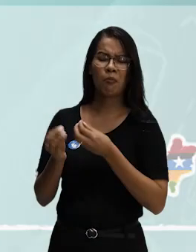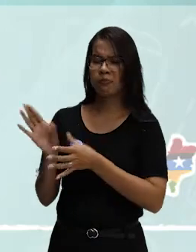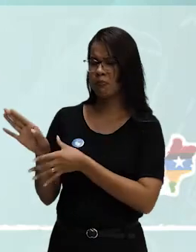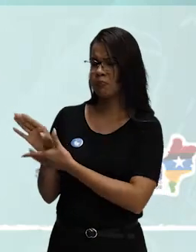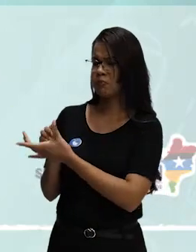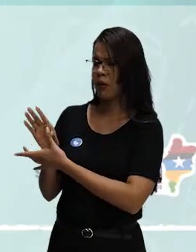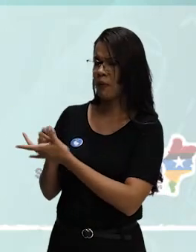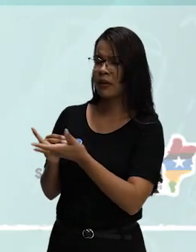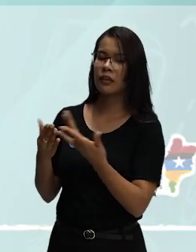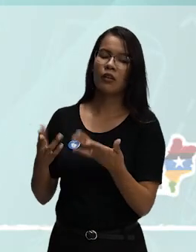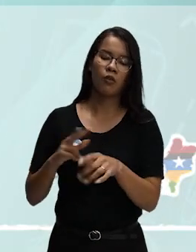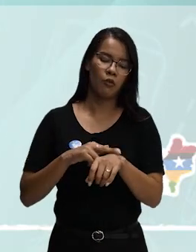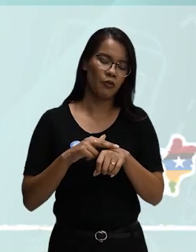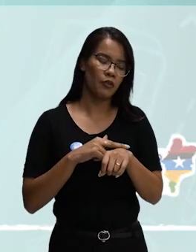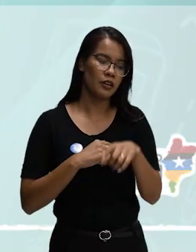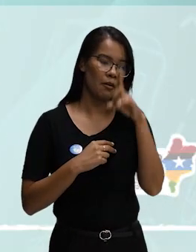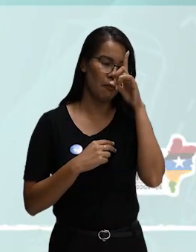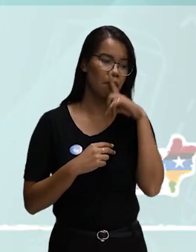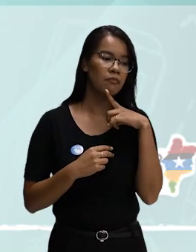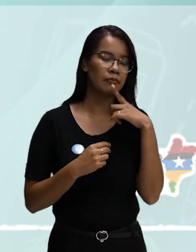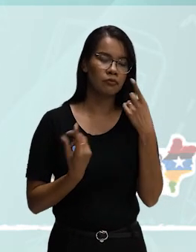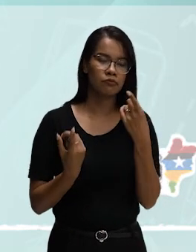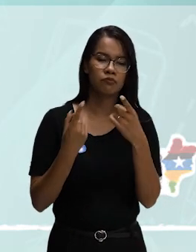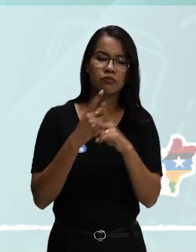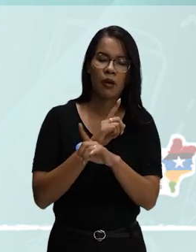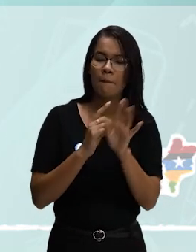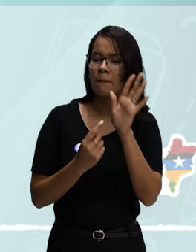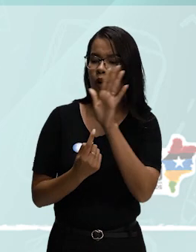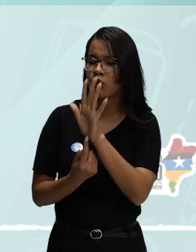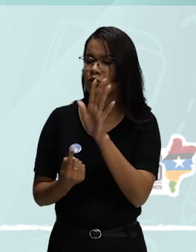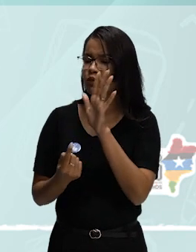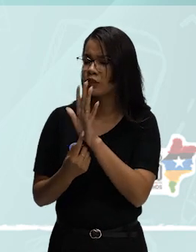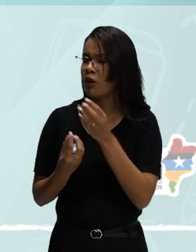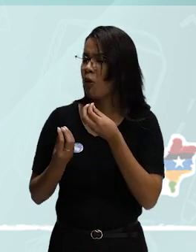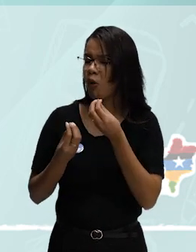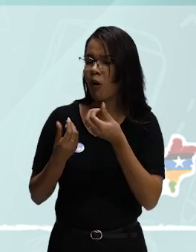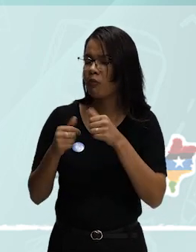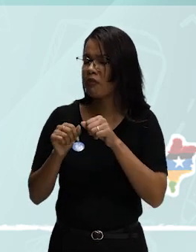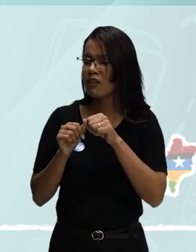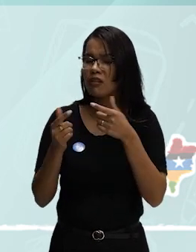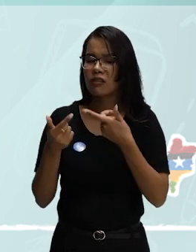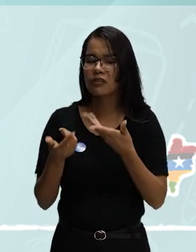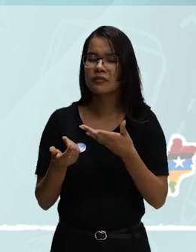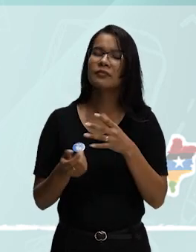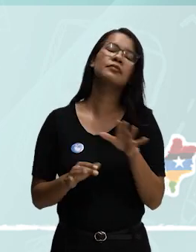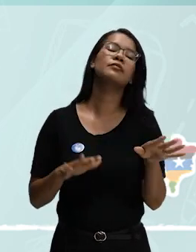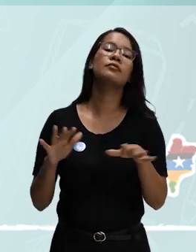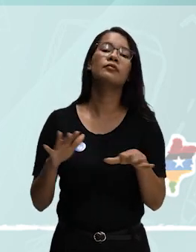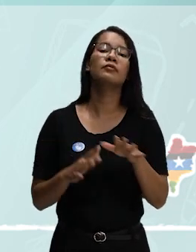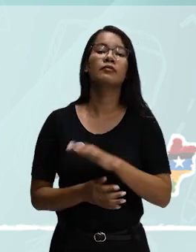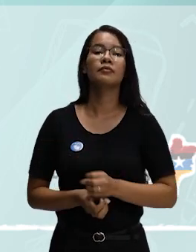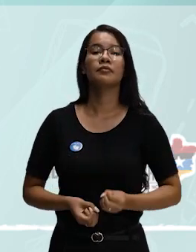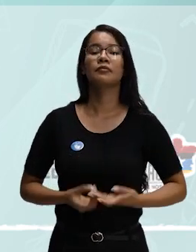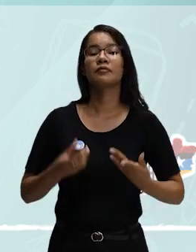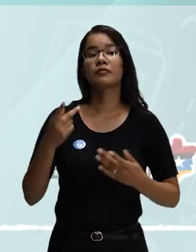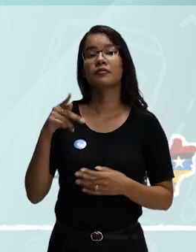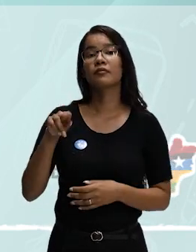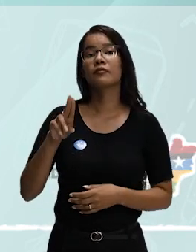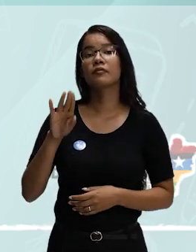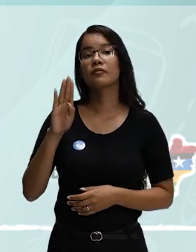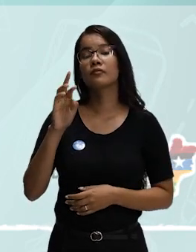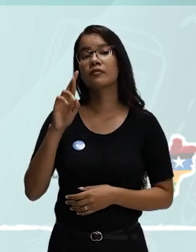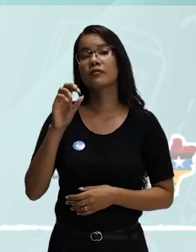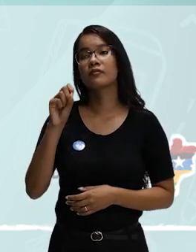esse confronto, esse contraponto, esse contragolpe aí no movimento do Manifesto de Poesia